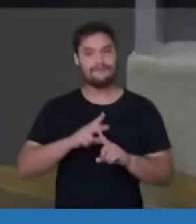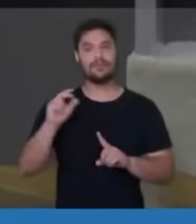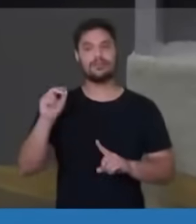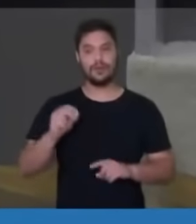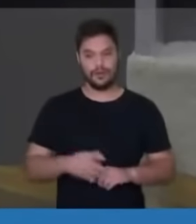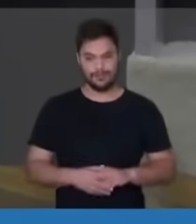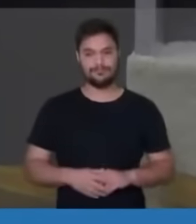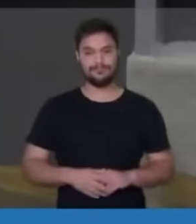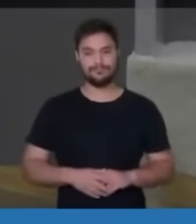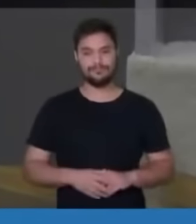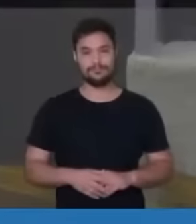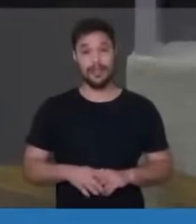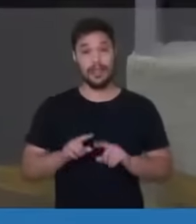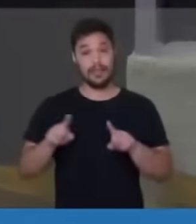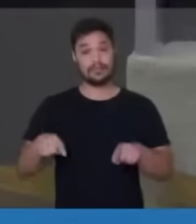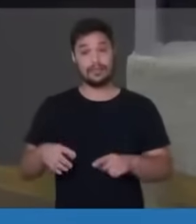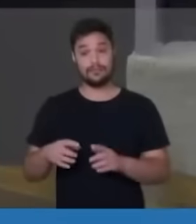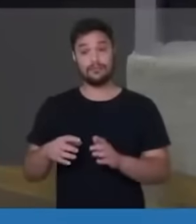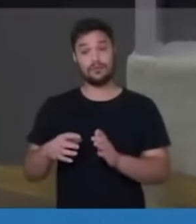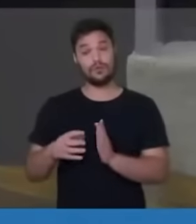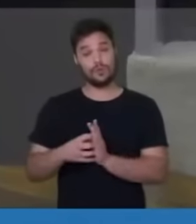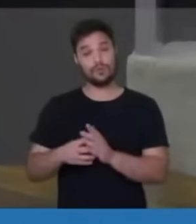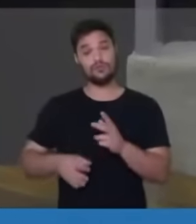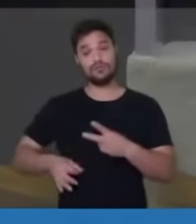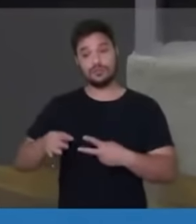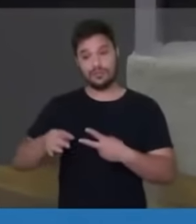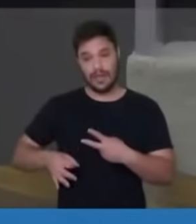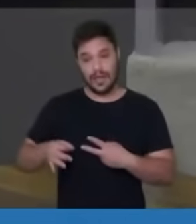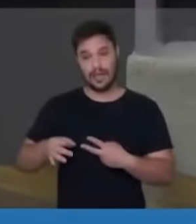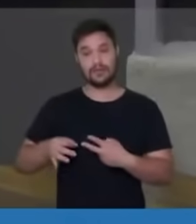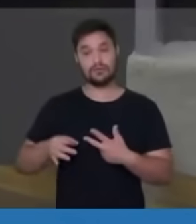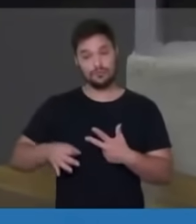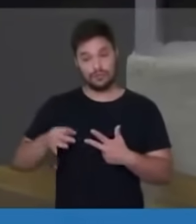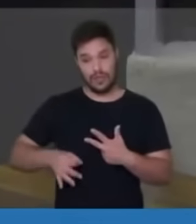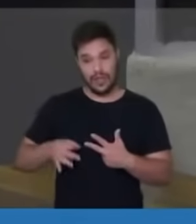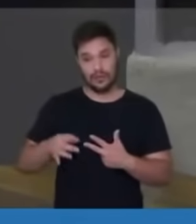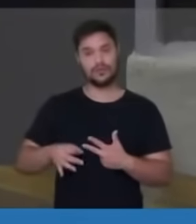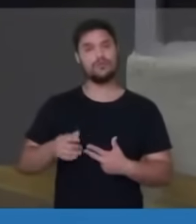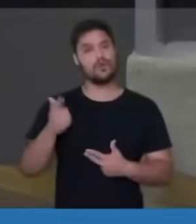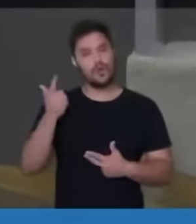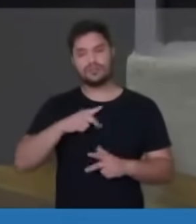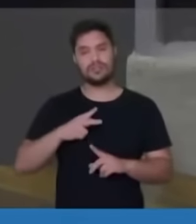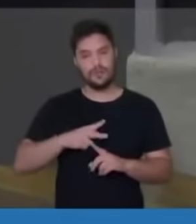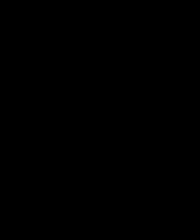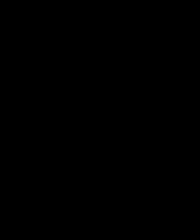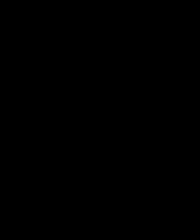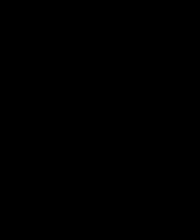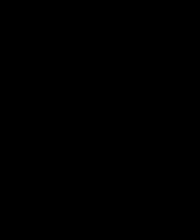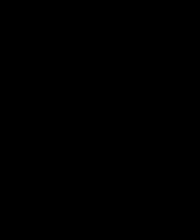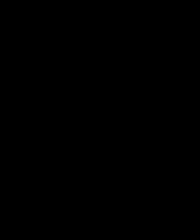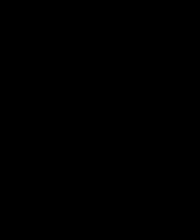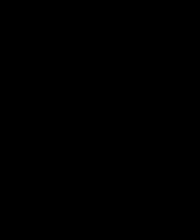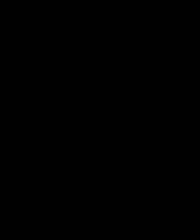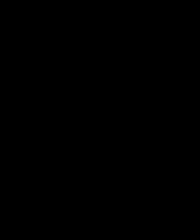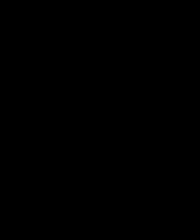do Judiciário, do Ministério Público, aqui do nosso Poder Legislativo, levam uma grande vitória para casa.